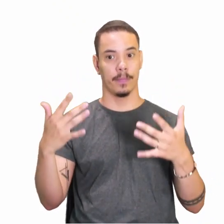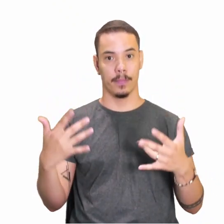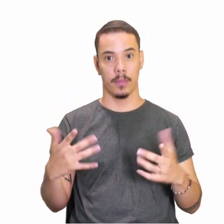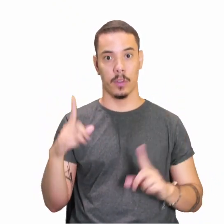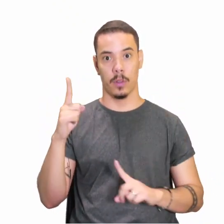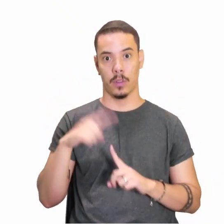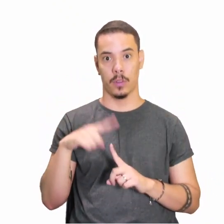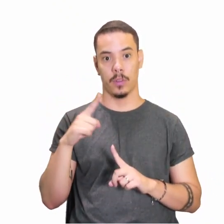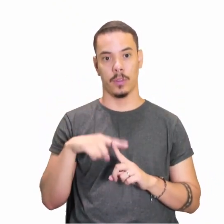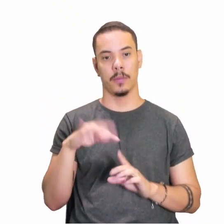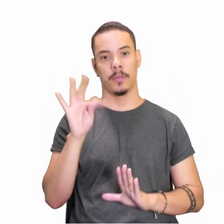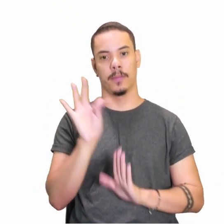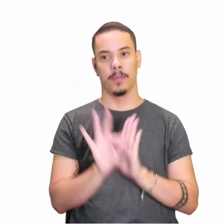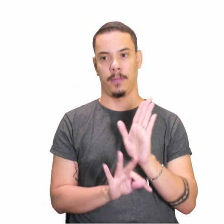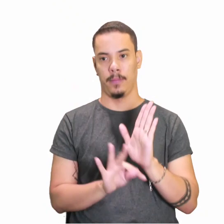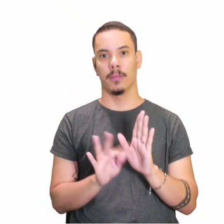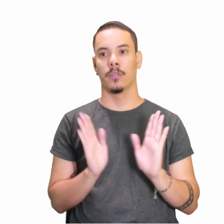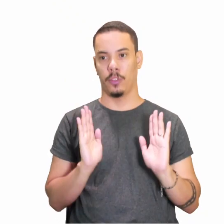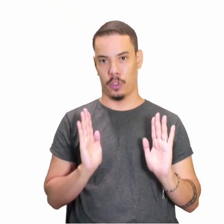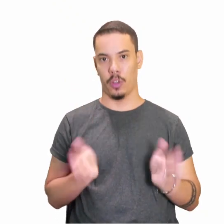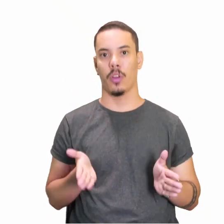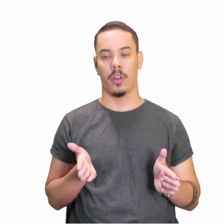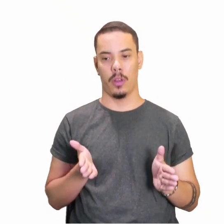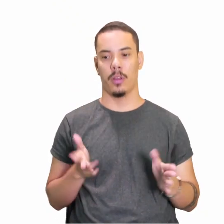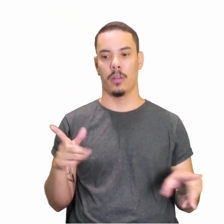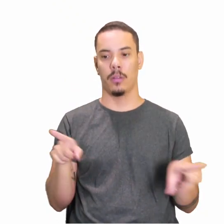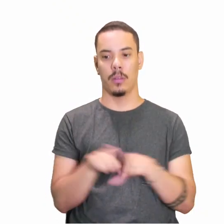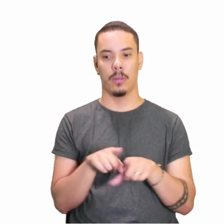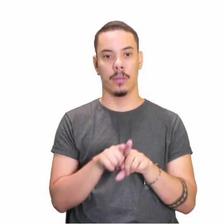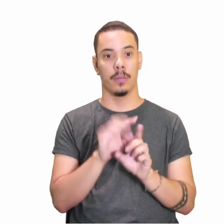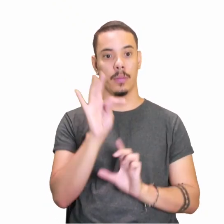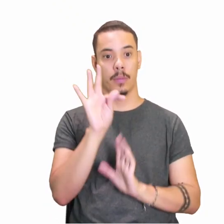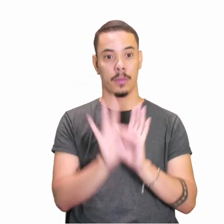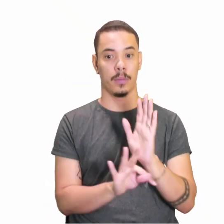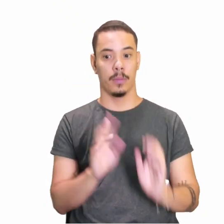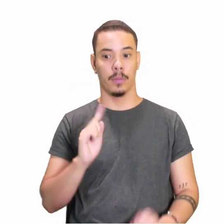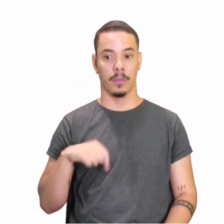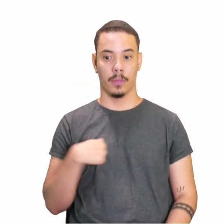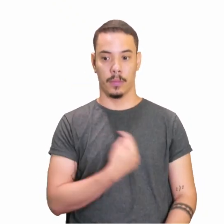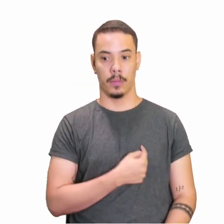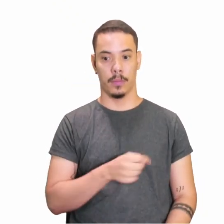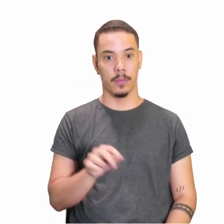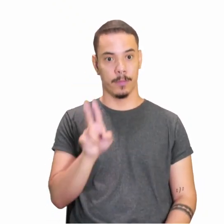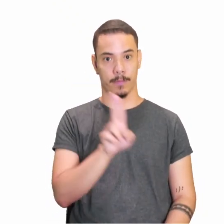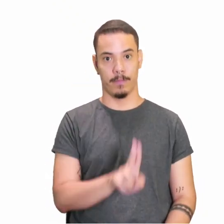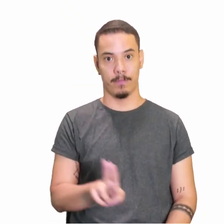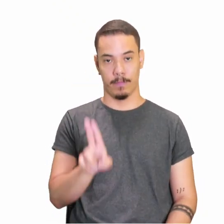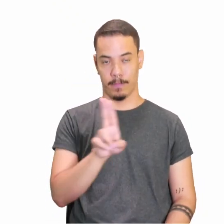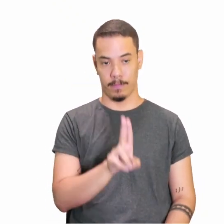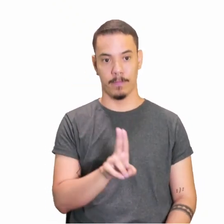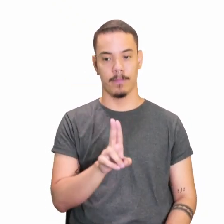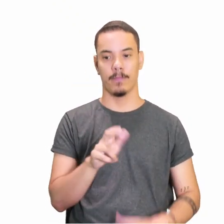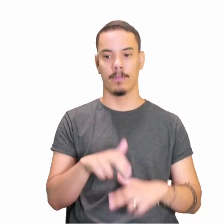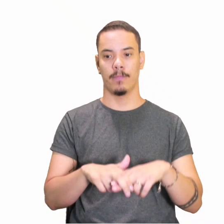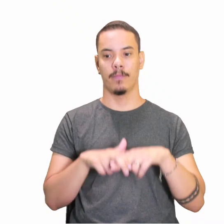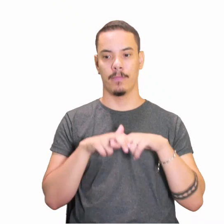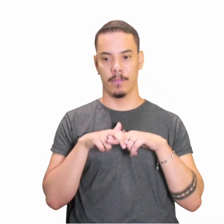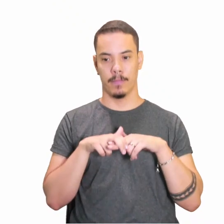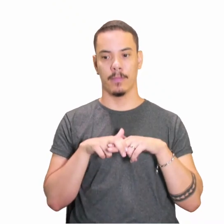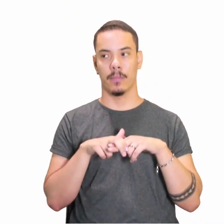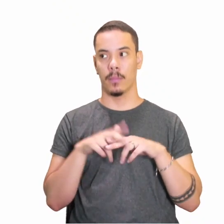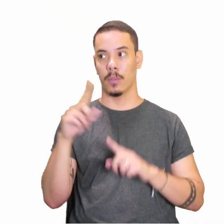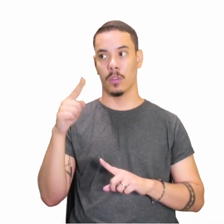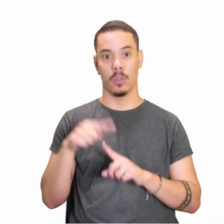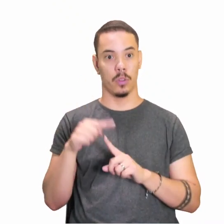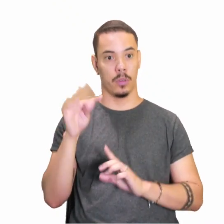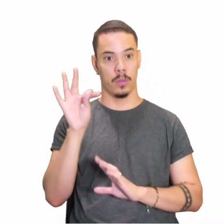as tipologias textuais, os tipos de texto que nós utilizamos aí, certo? Então vamos aqui. O